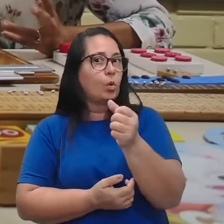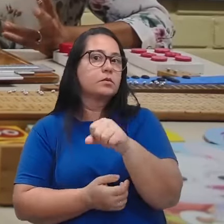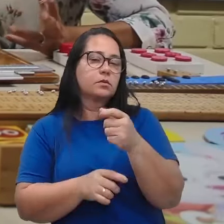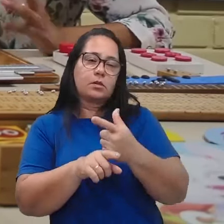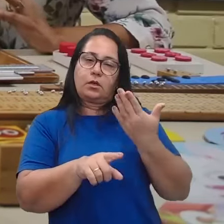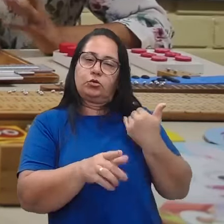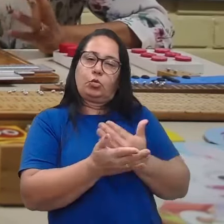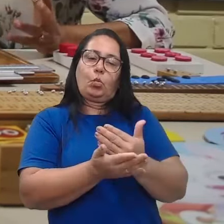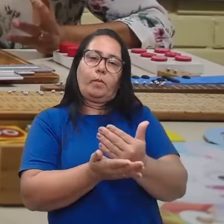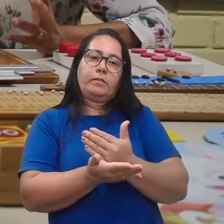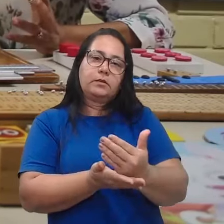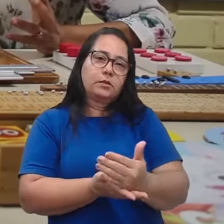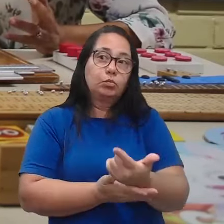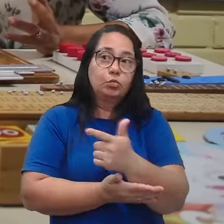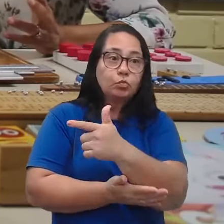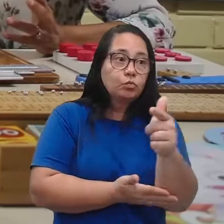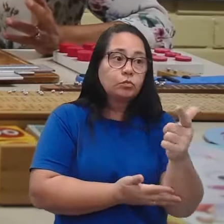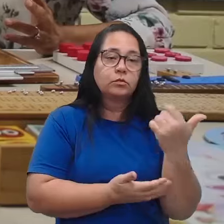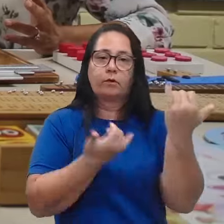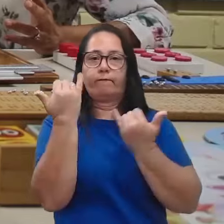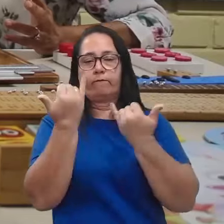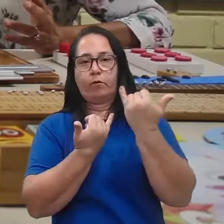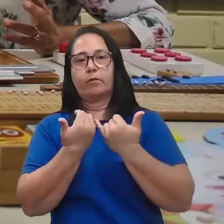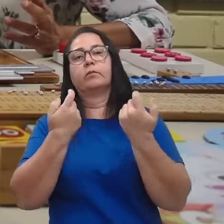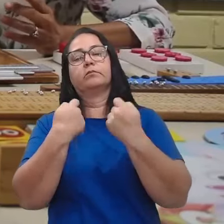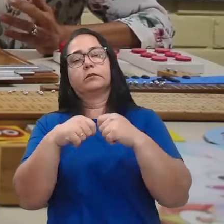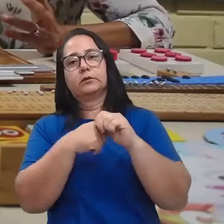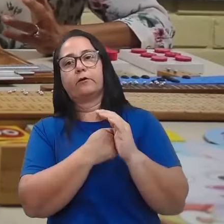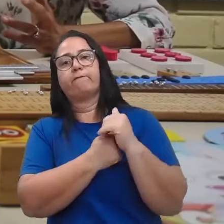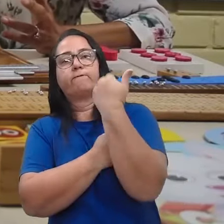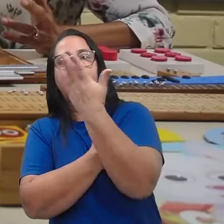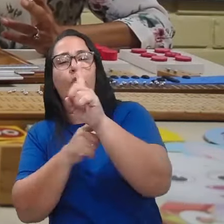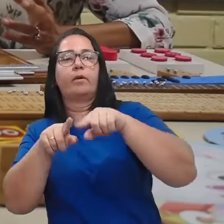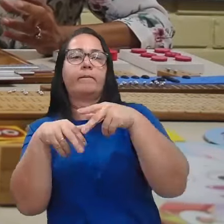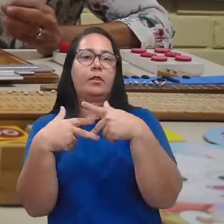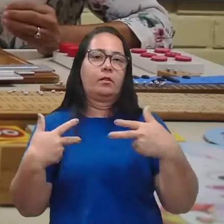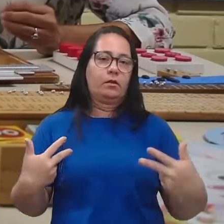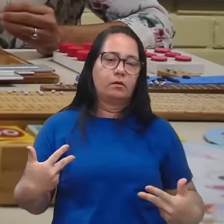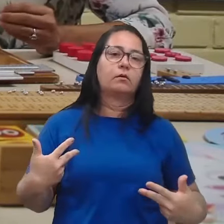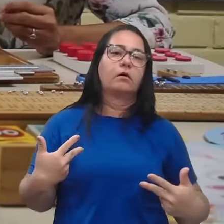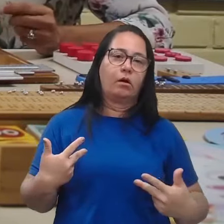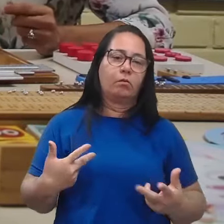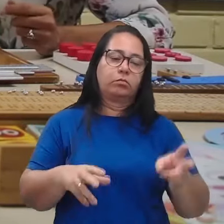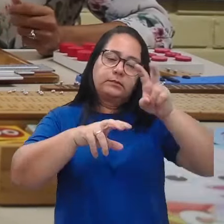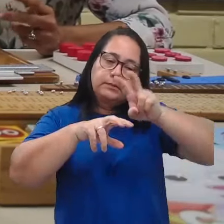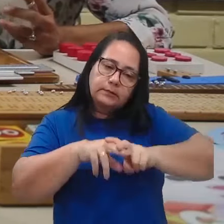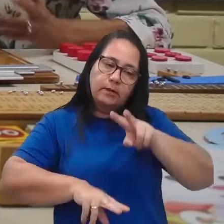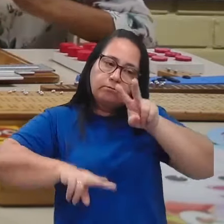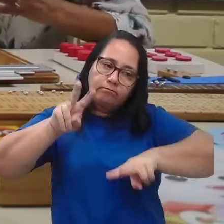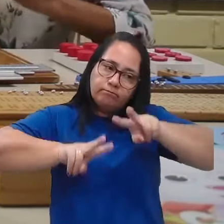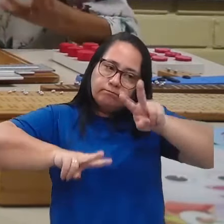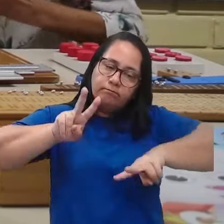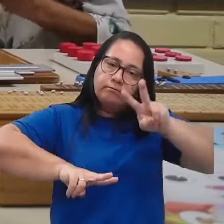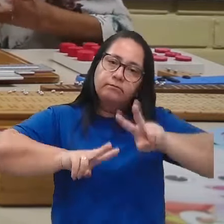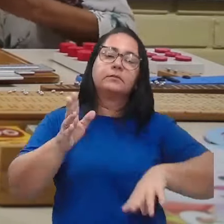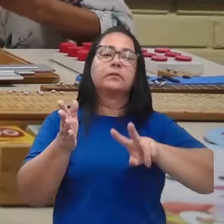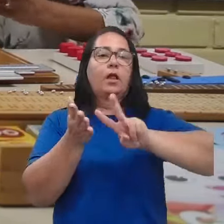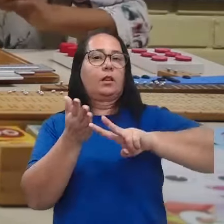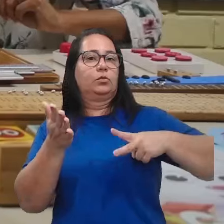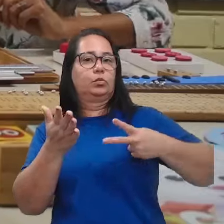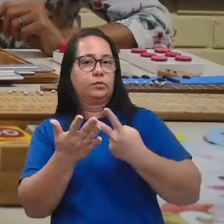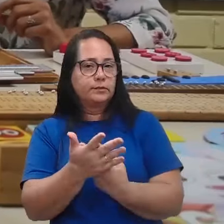comecei, você não encontrava. Você tinha que pegar fora material para poder sentar e ficar traduzindo,